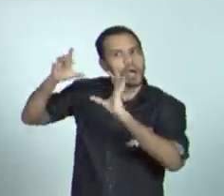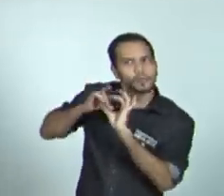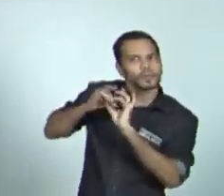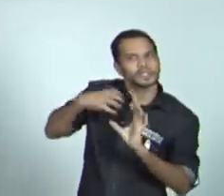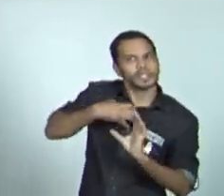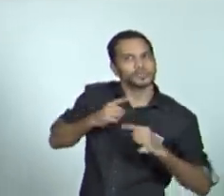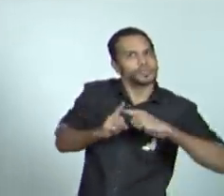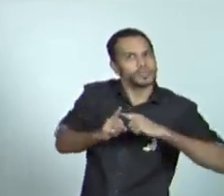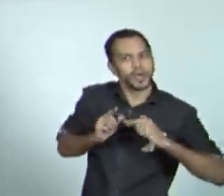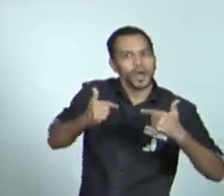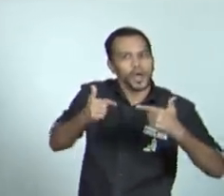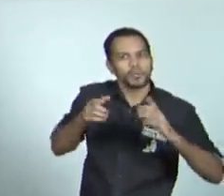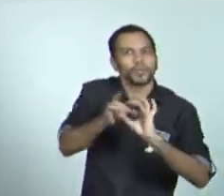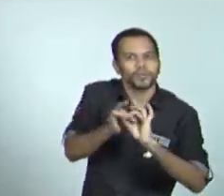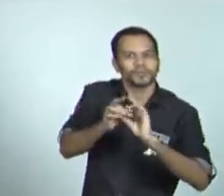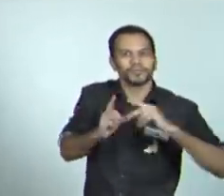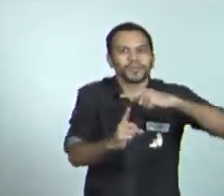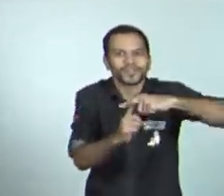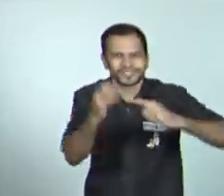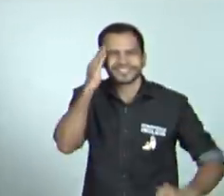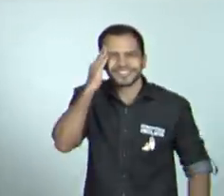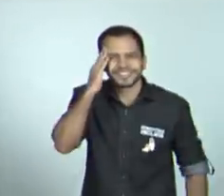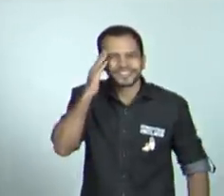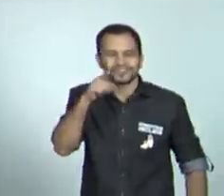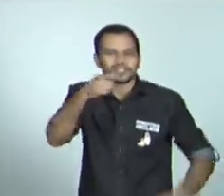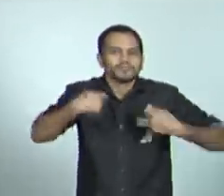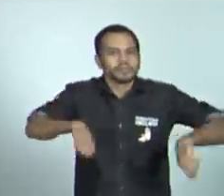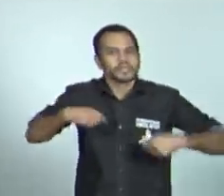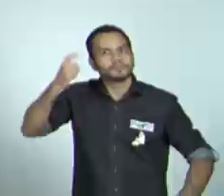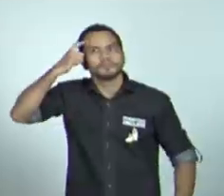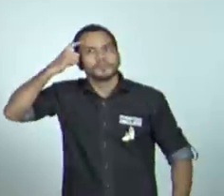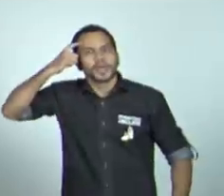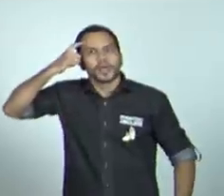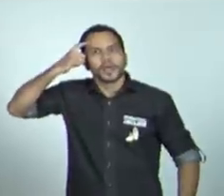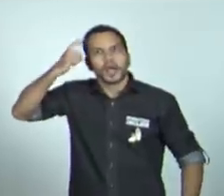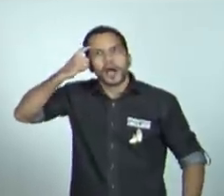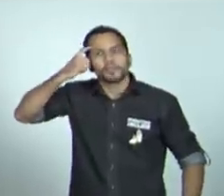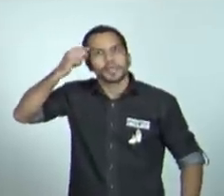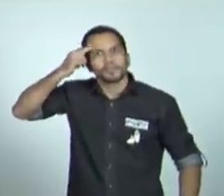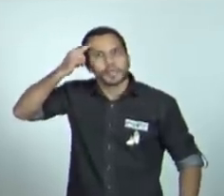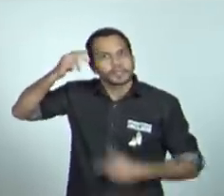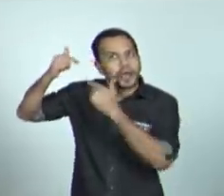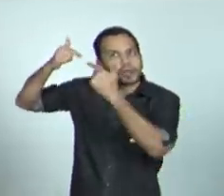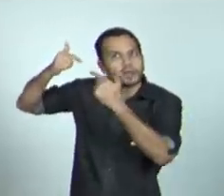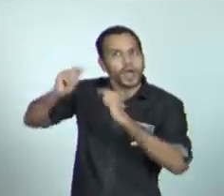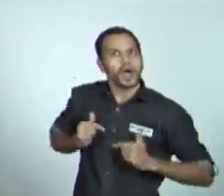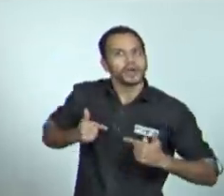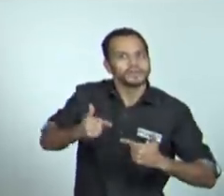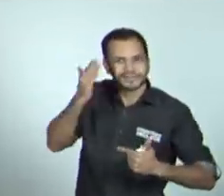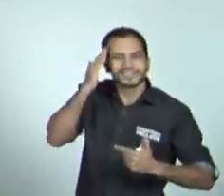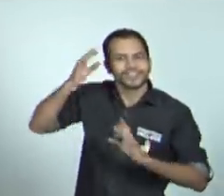diz muito sobre nosso comportamento é a postura que a gente tem aqui